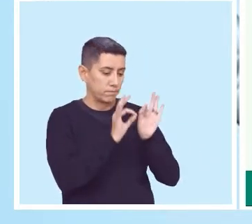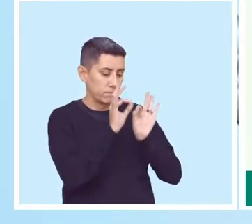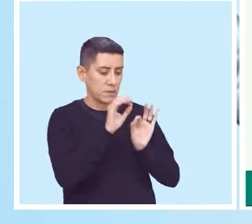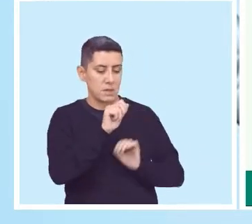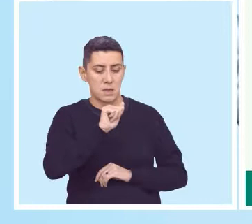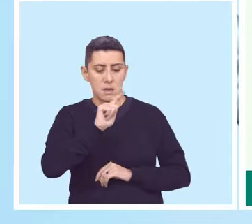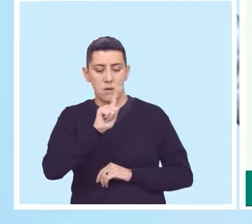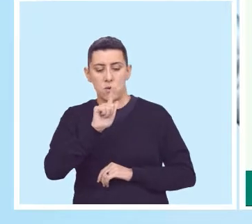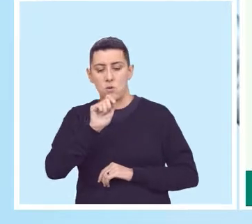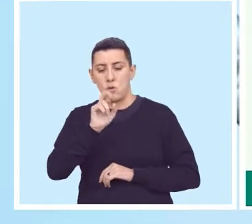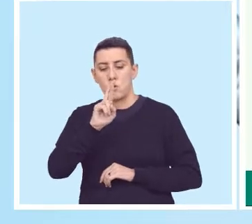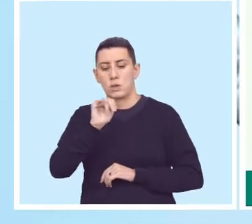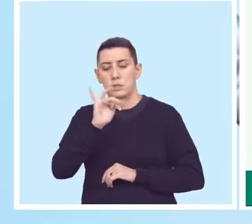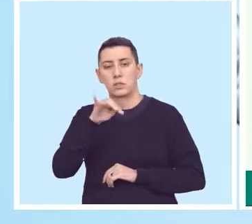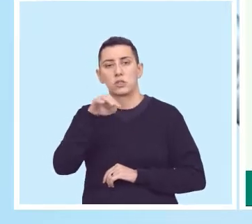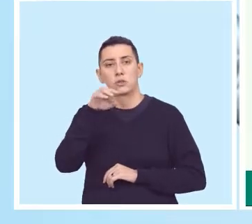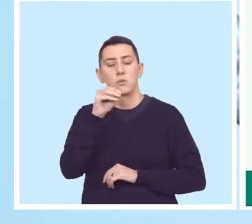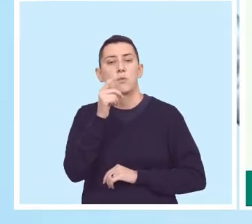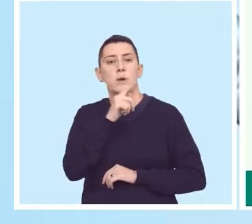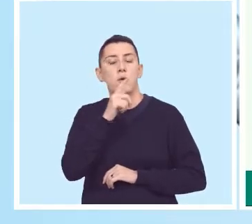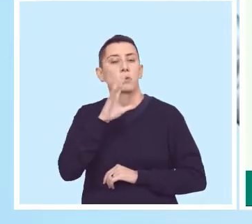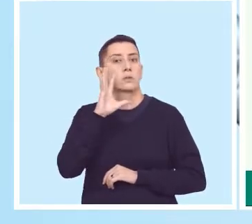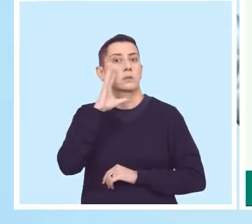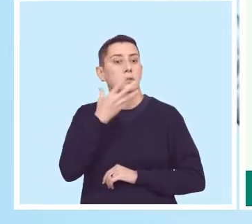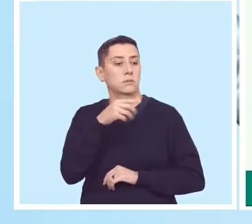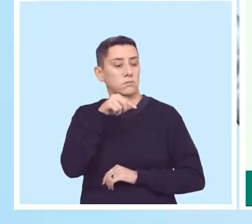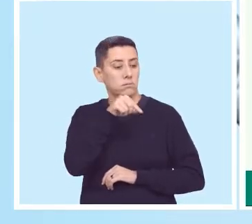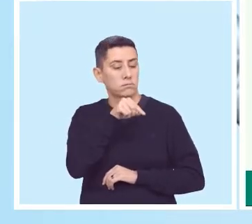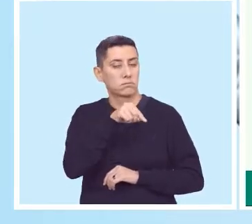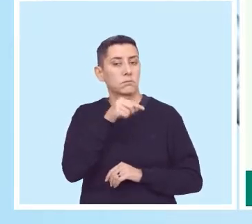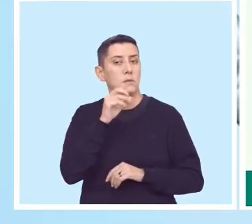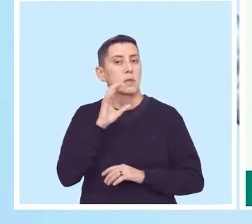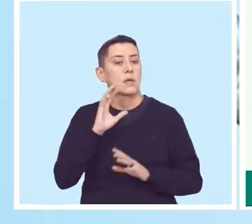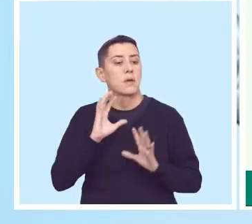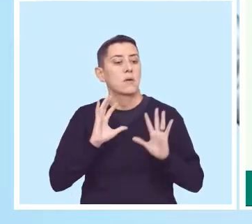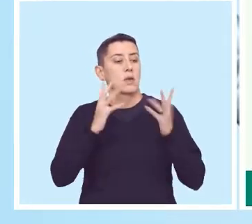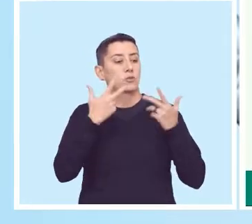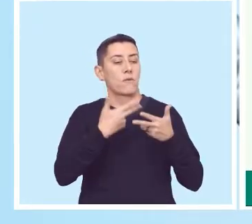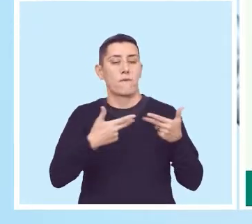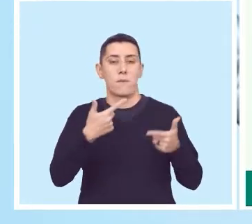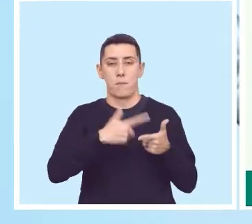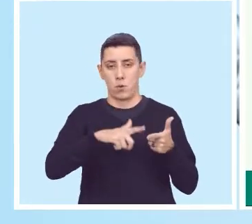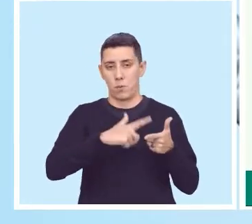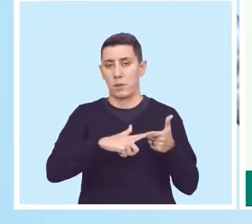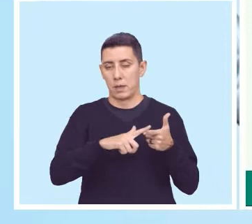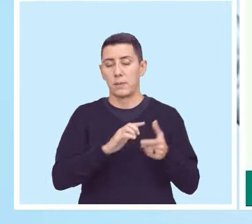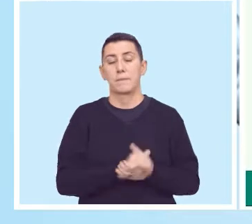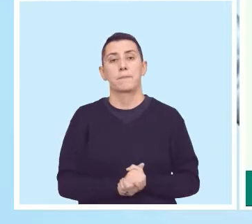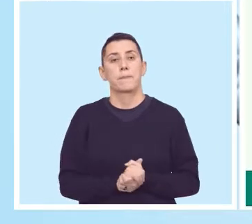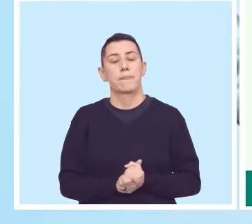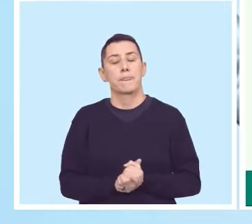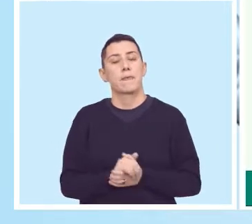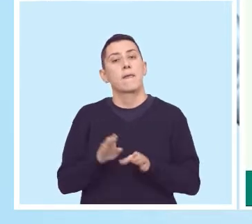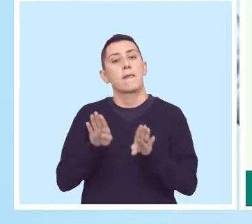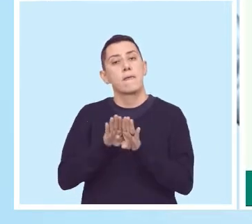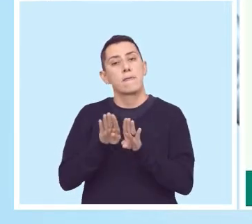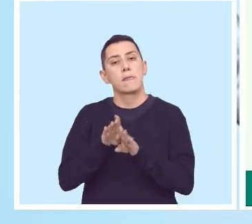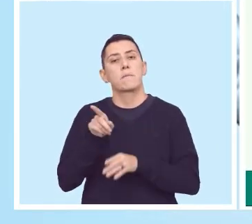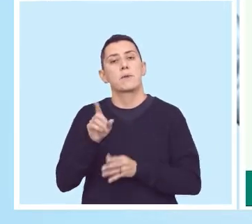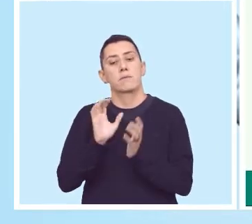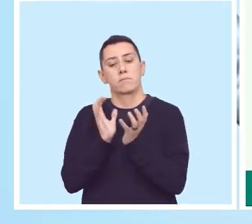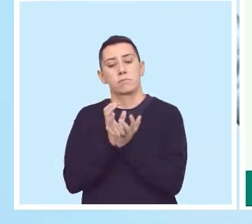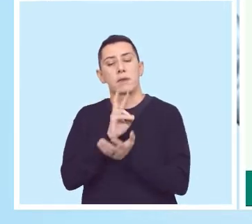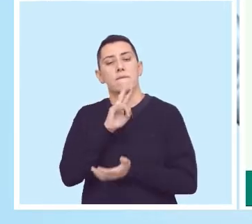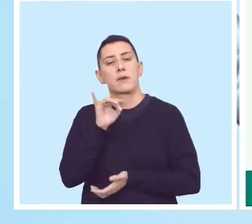executamos ou adotamos aqui para a resolução do problema como um todo. E ele vai falar da parte dos resultados e fazer